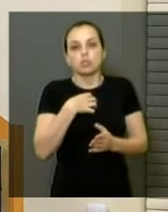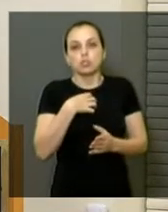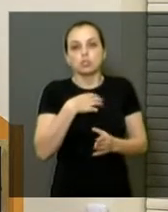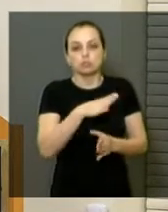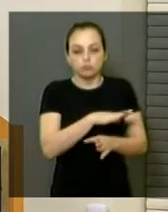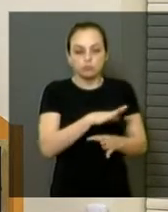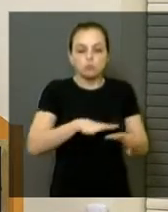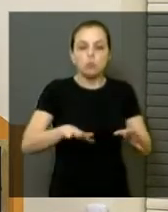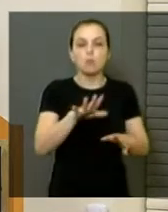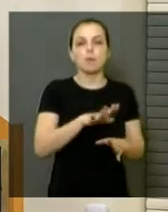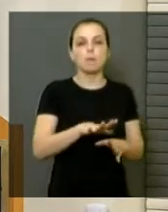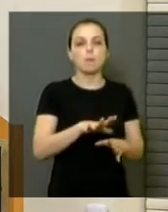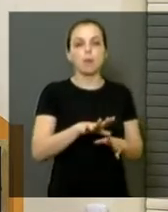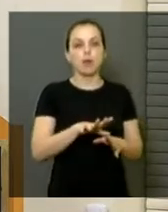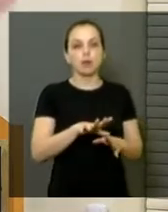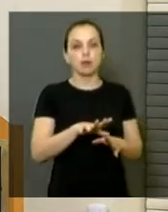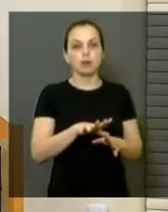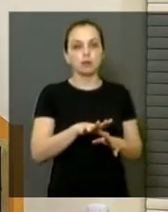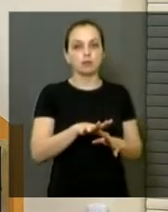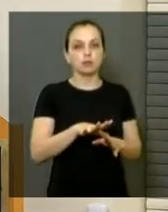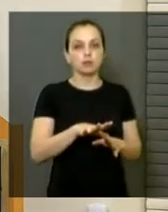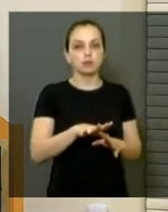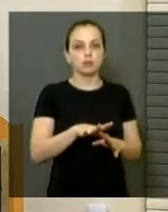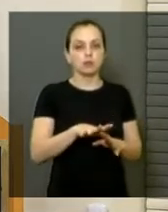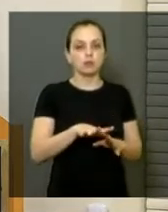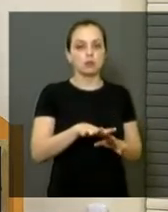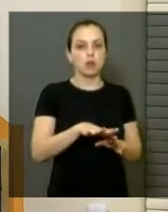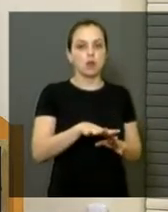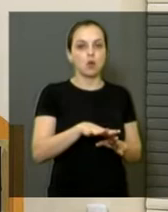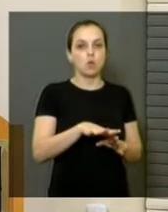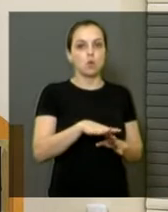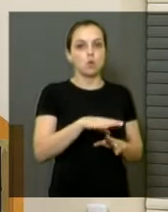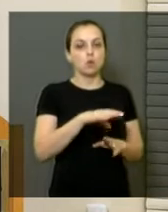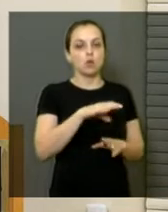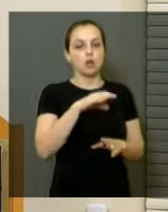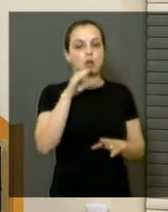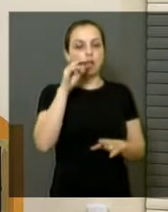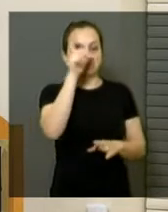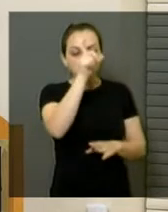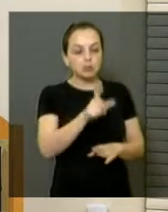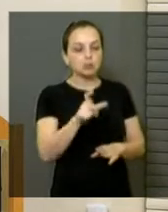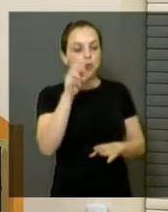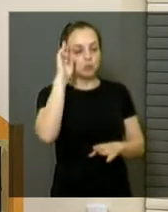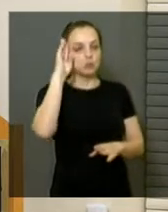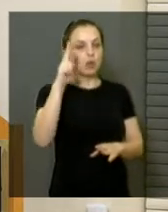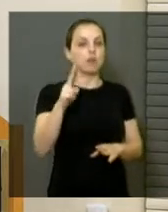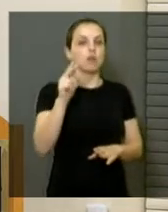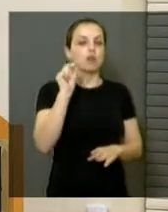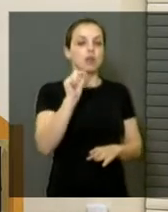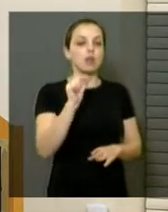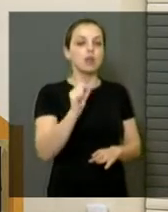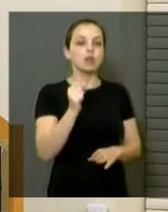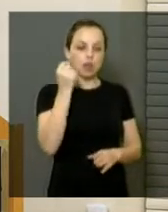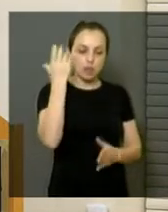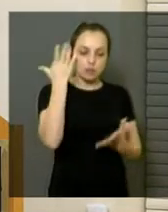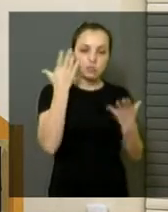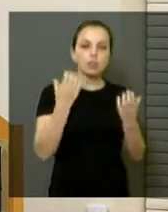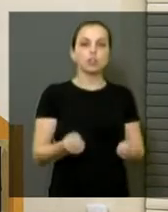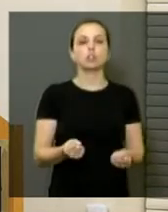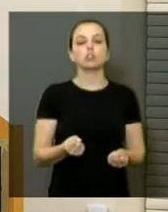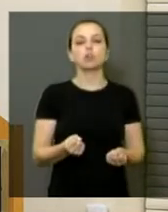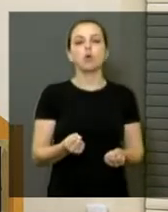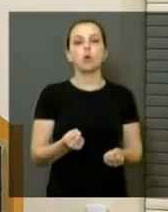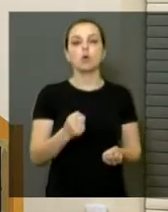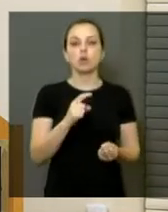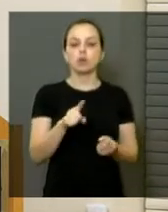principal superior, sei lá, coronel ou general, acabou assumindo que ele é quem determinou